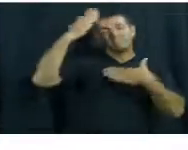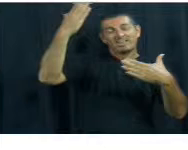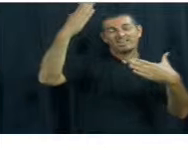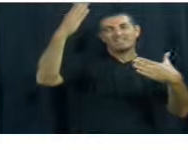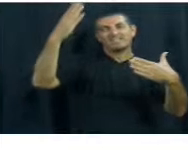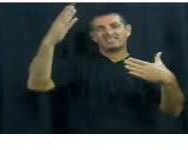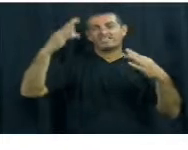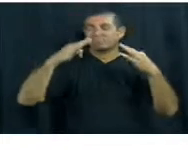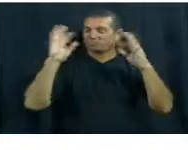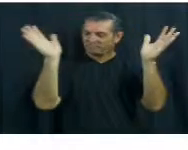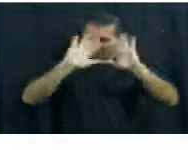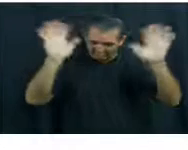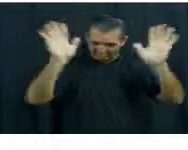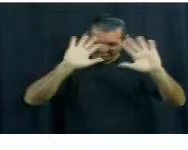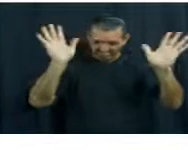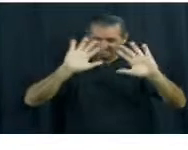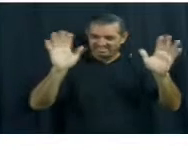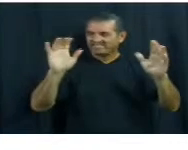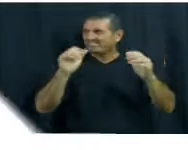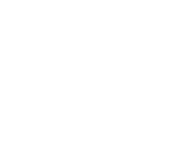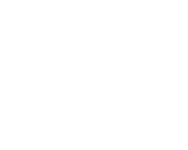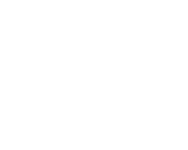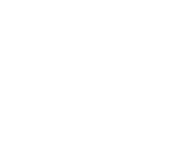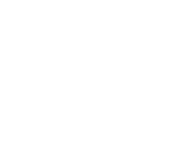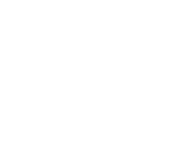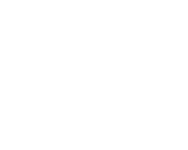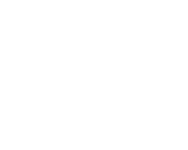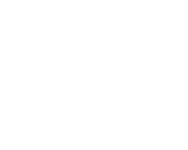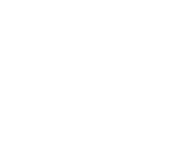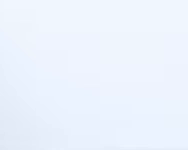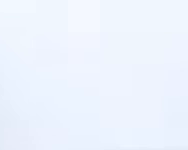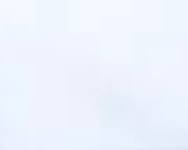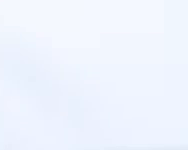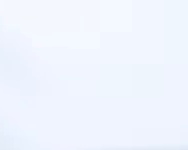nesse nosso mundo e venha descobrir